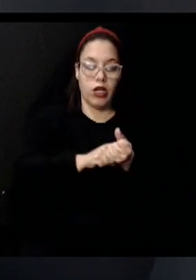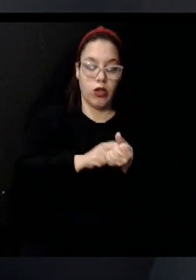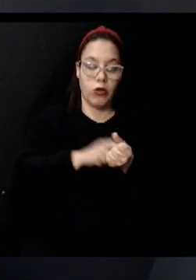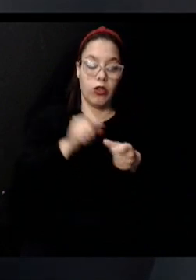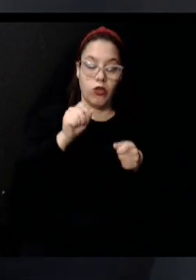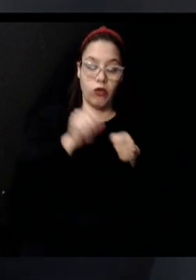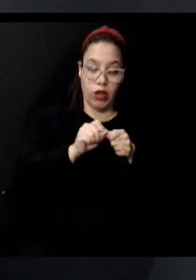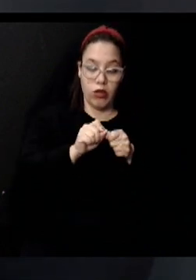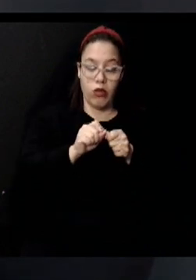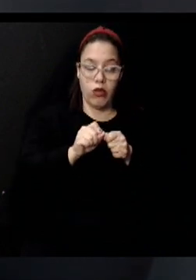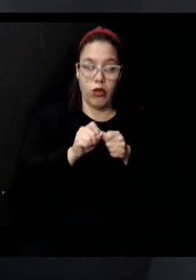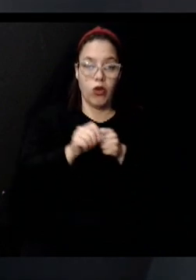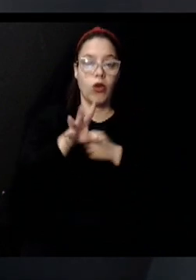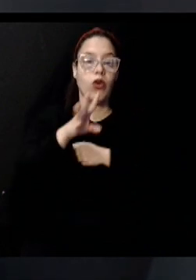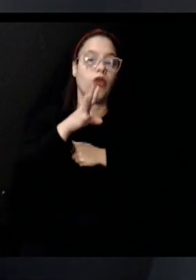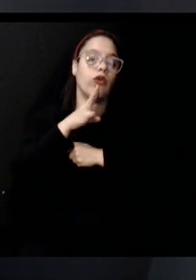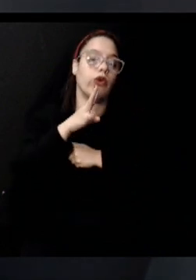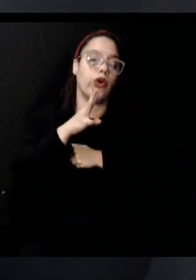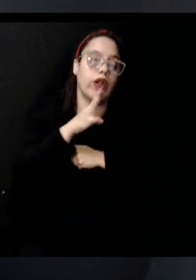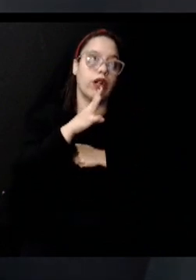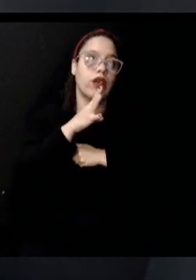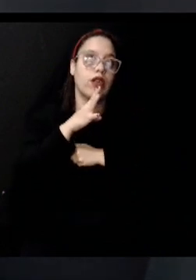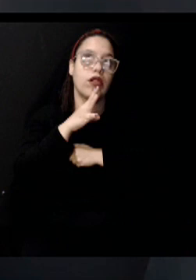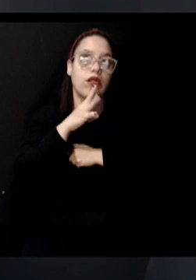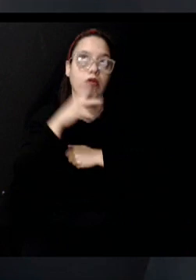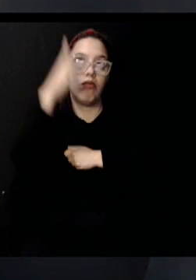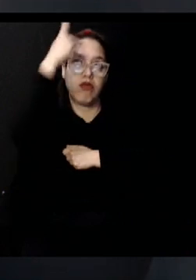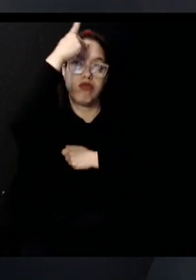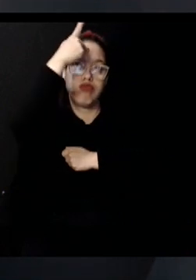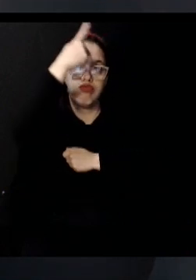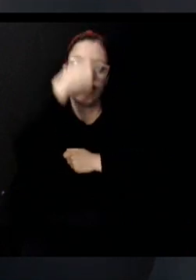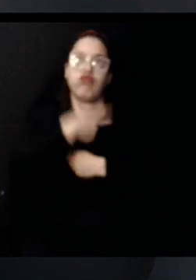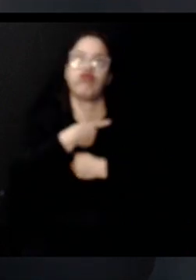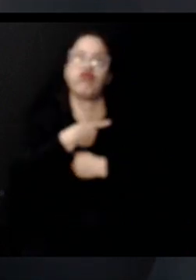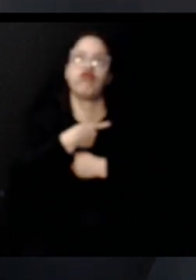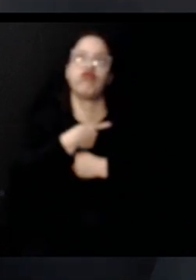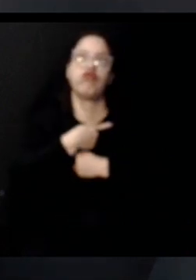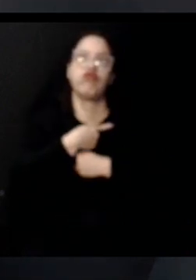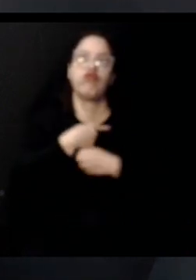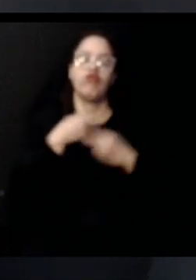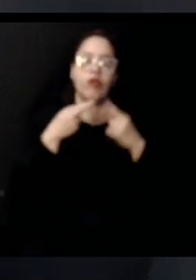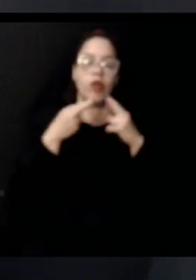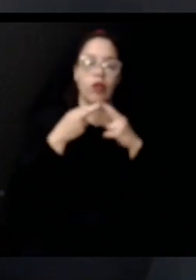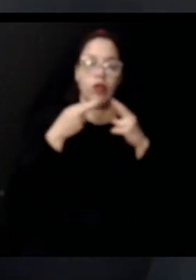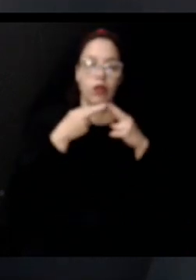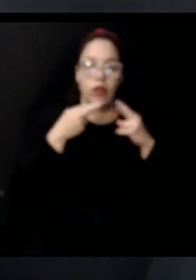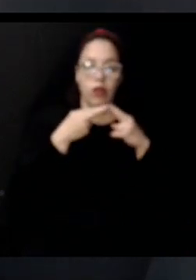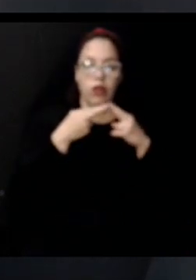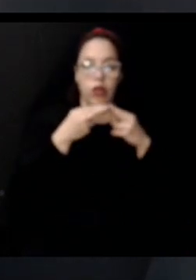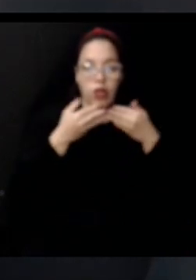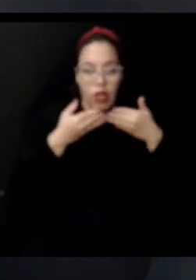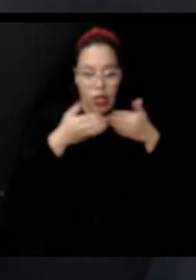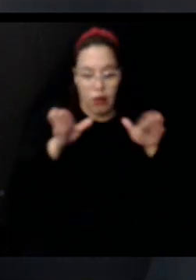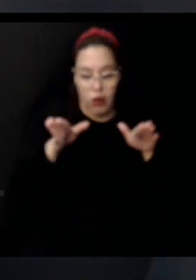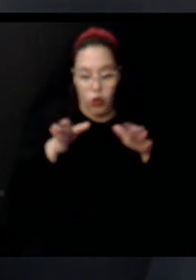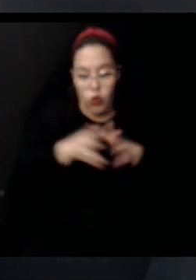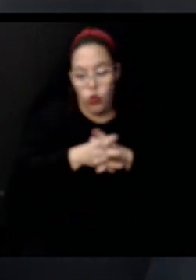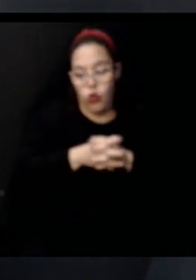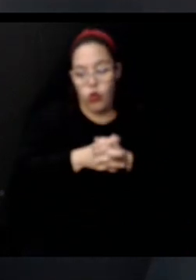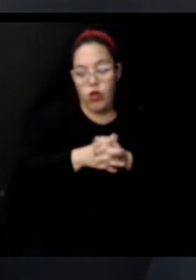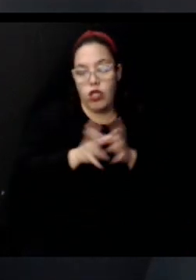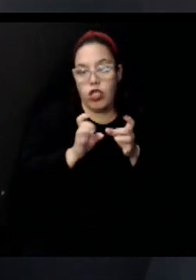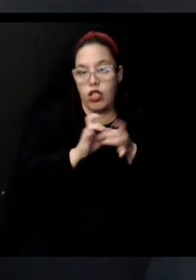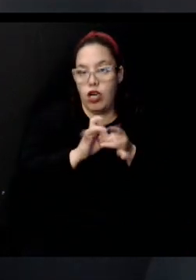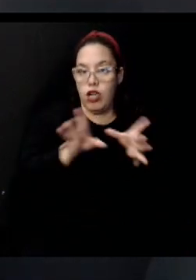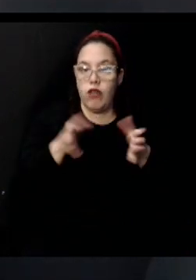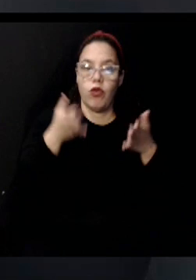se conhecendo, então a necessidade de um relacionamento a gente ter essa abertura, a gente poder conversar,